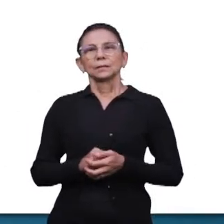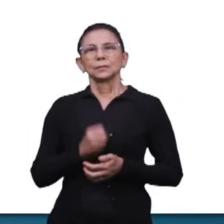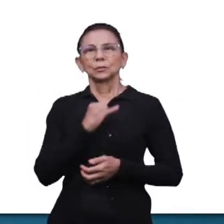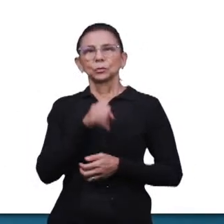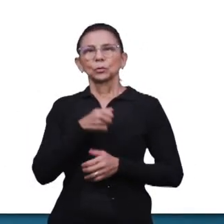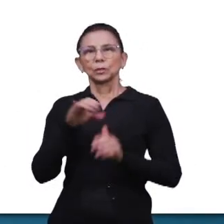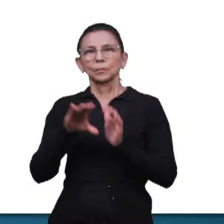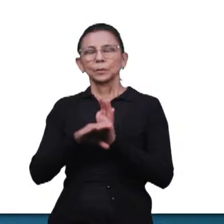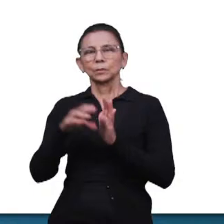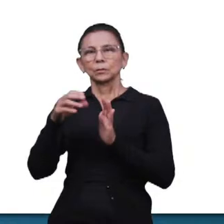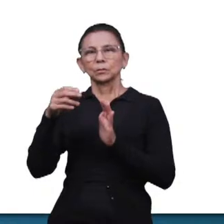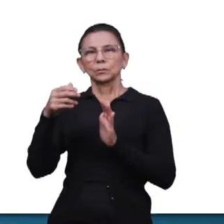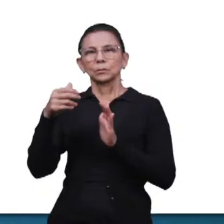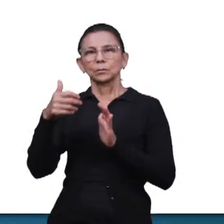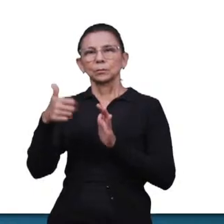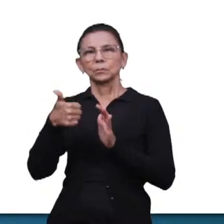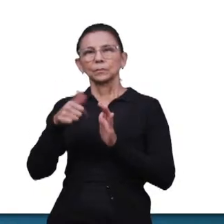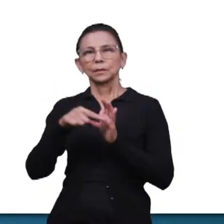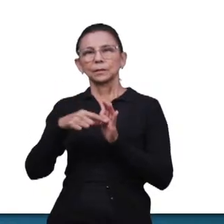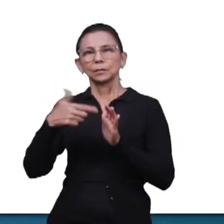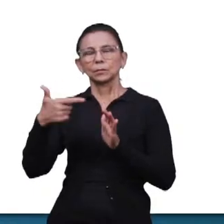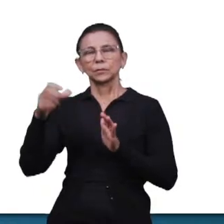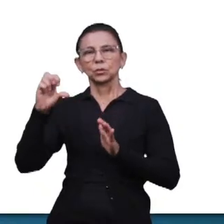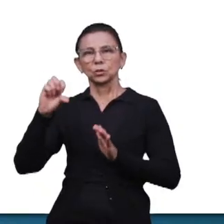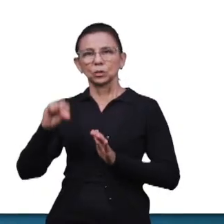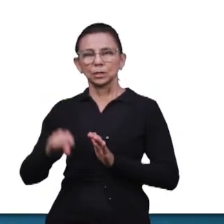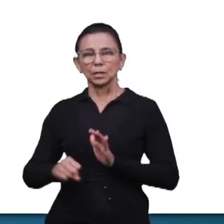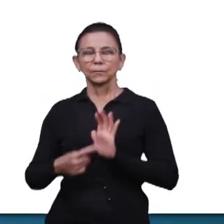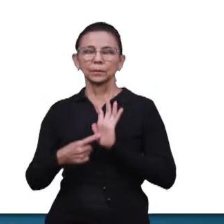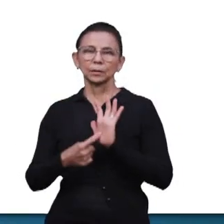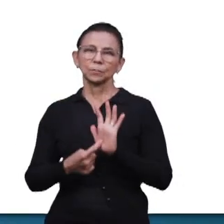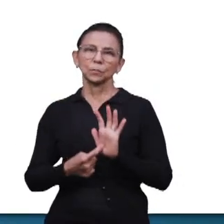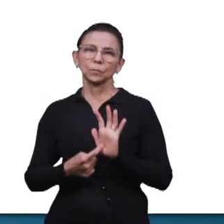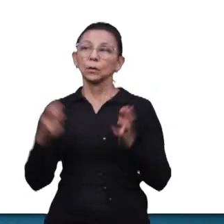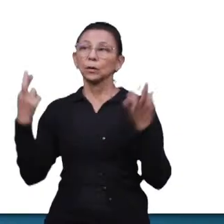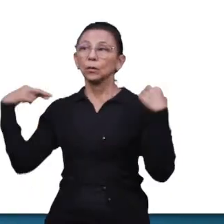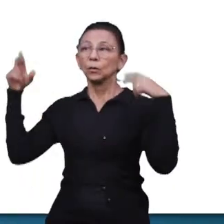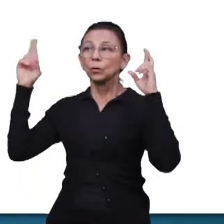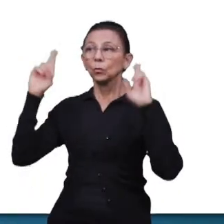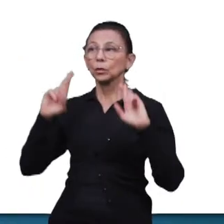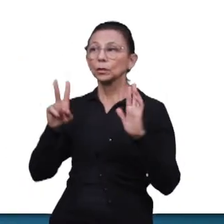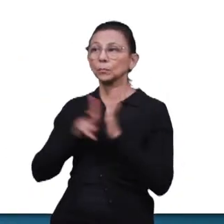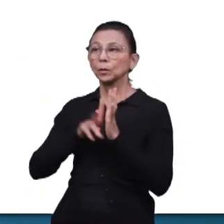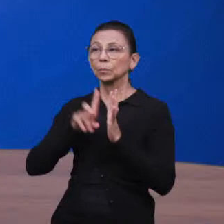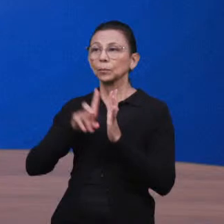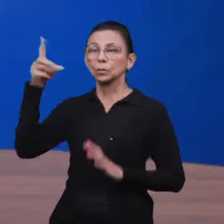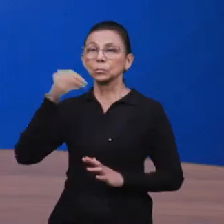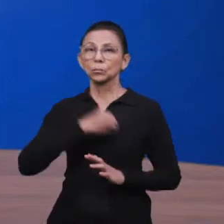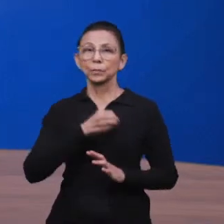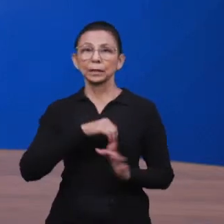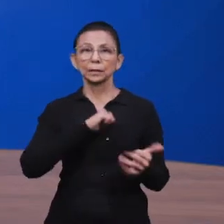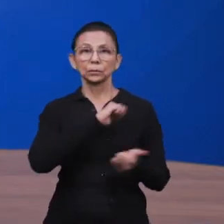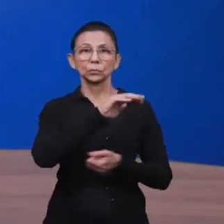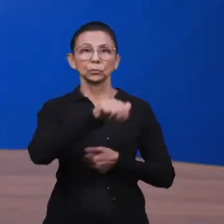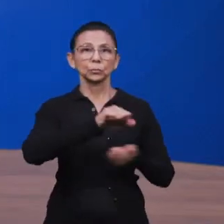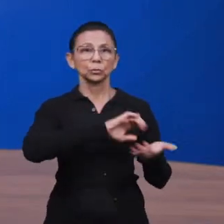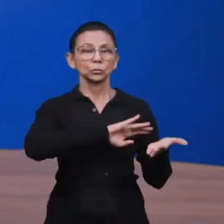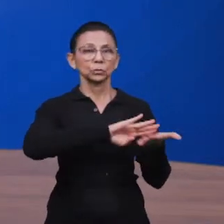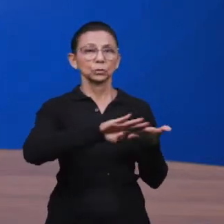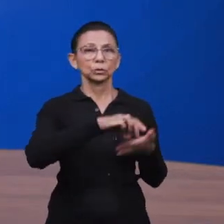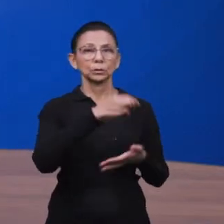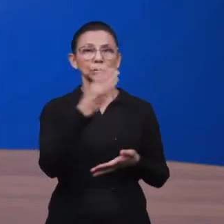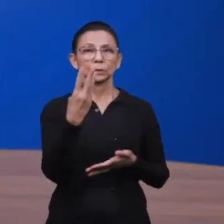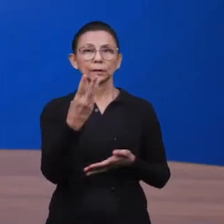29, na expressão: eis o Cordeiro de Deus que tira o pecado do mundo. Nós vamos ter aqui 3